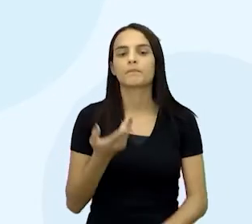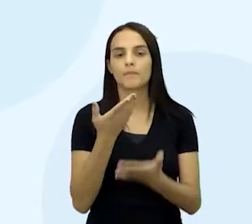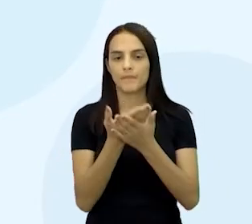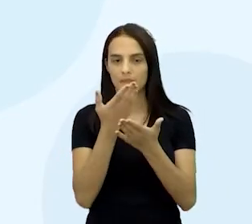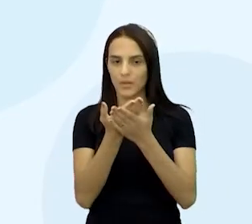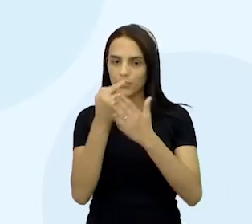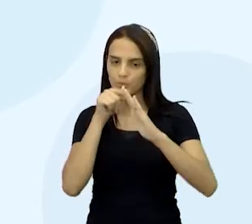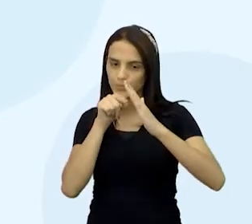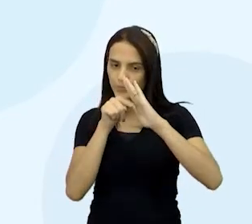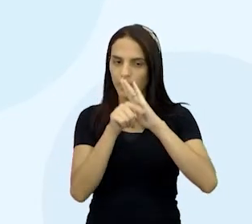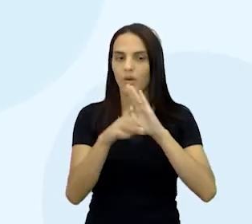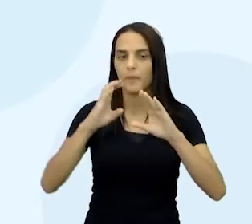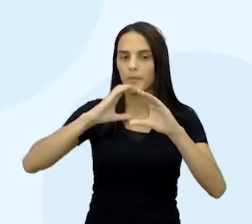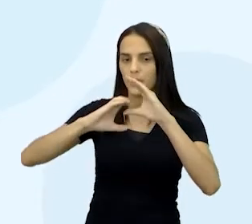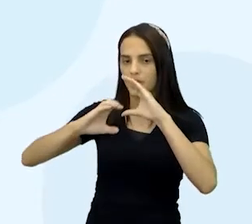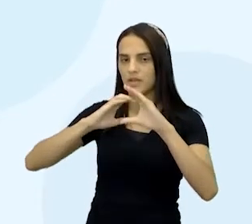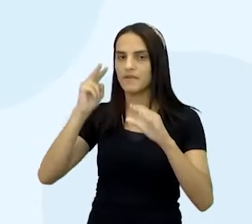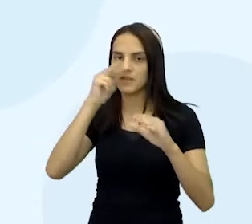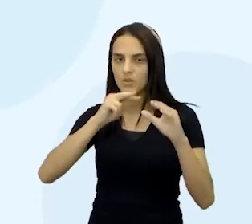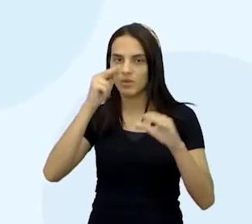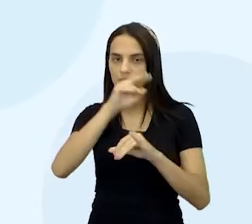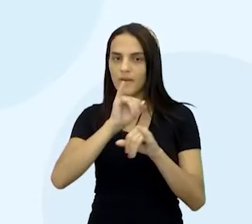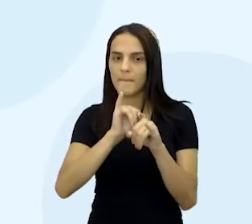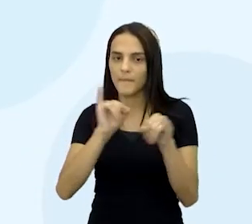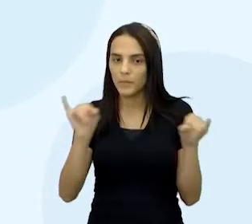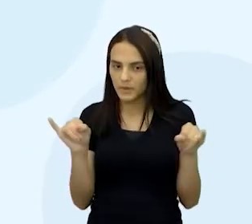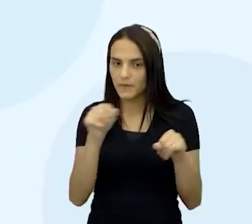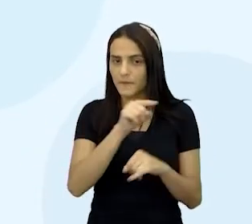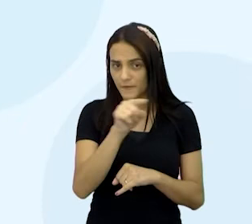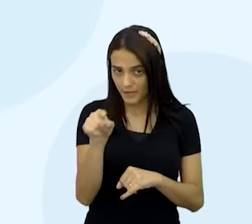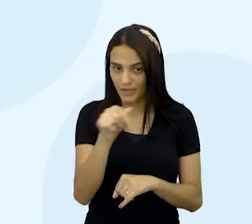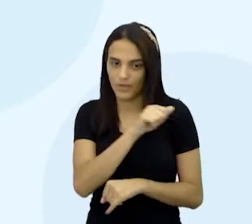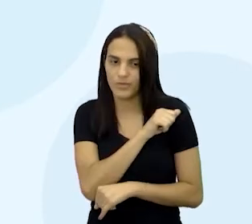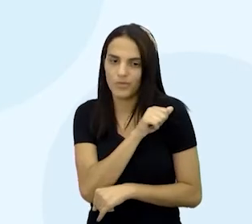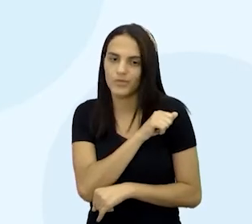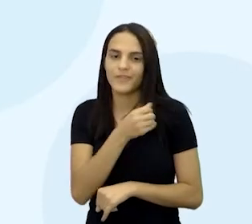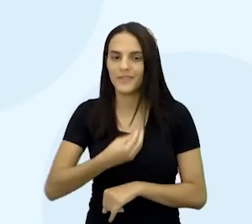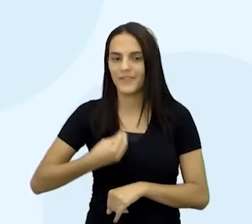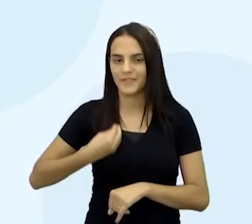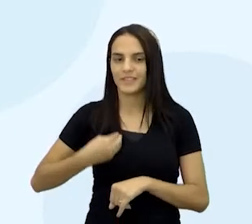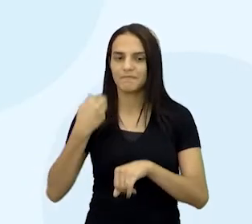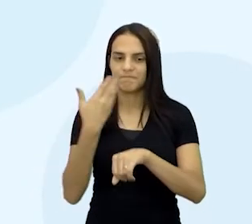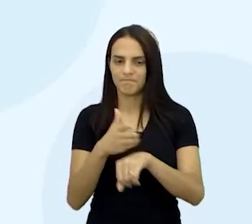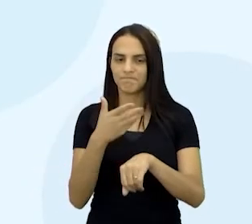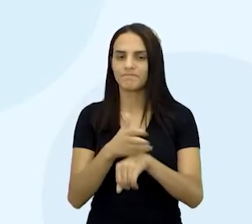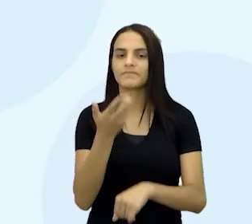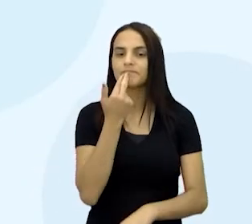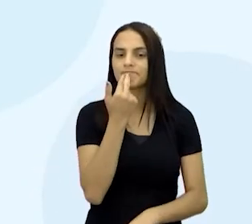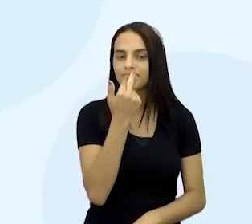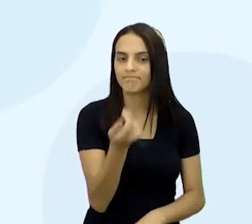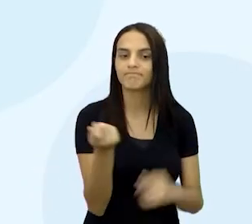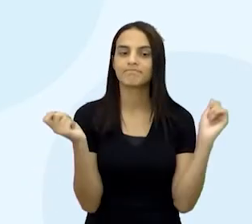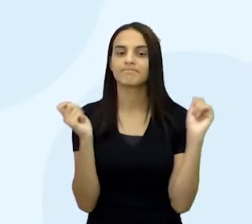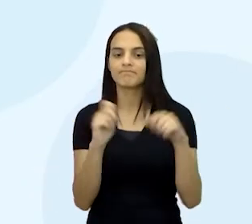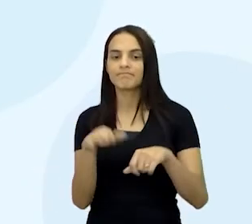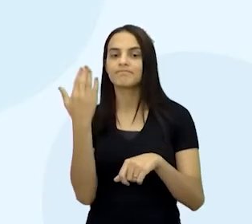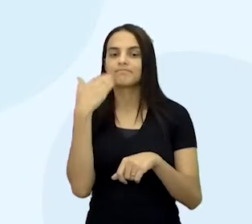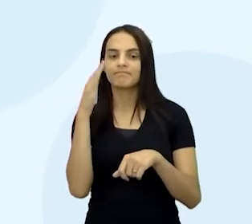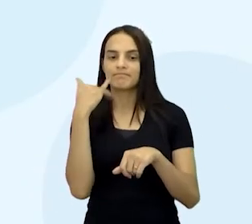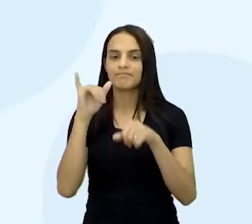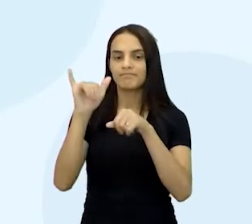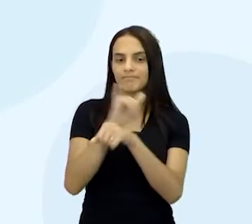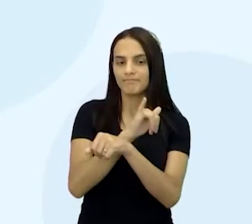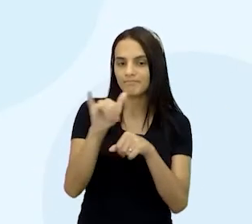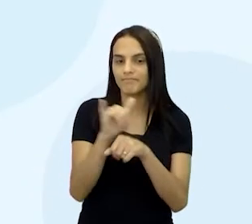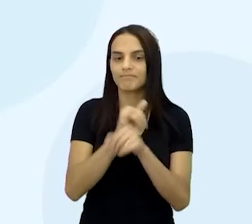sobre comunicação visual na publicidade. Você, estudante, vivenciará práticas de linguagens que o permitirão